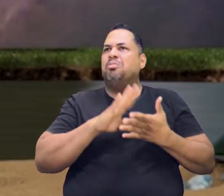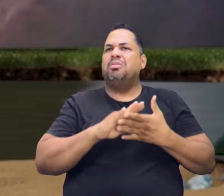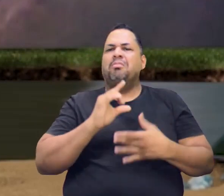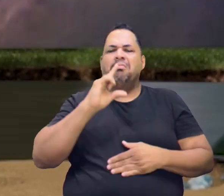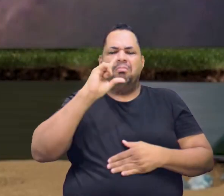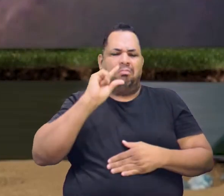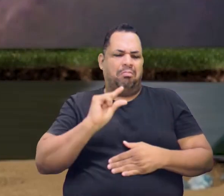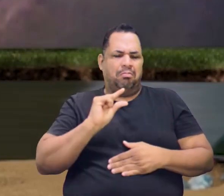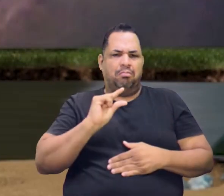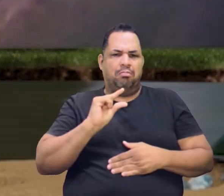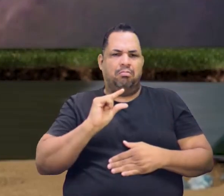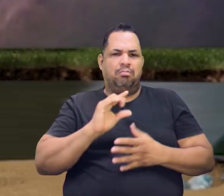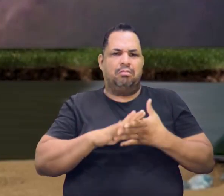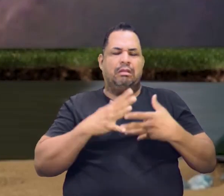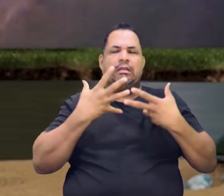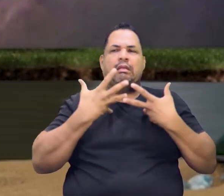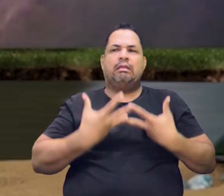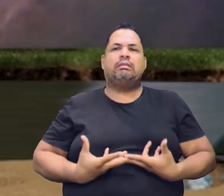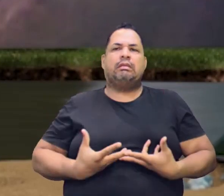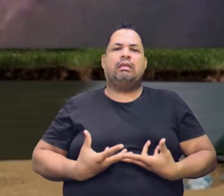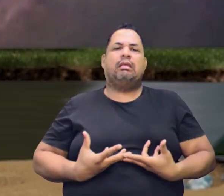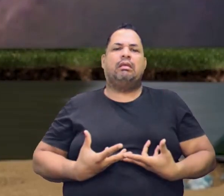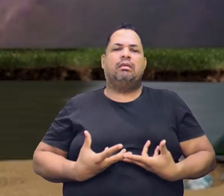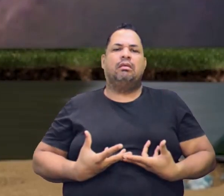bem, ele vai à fadiga.